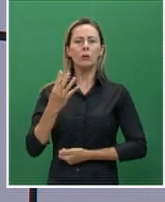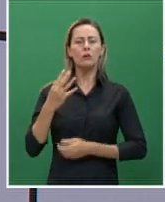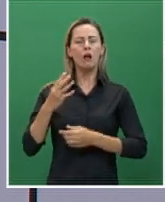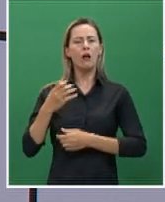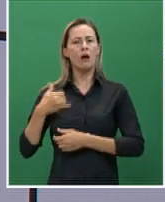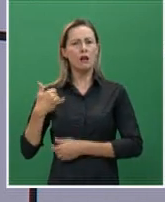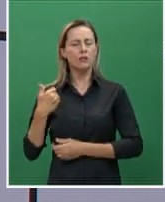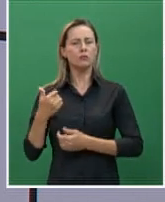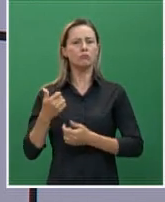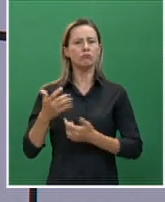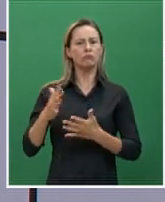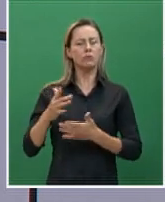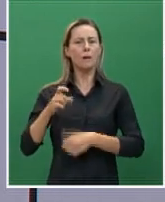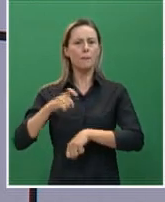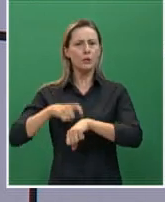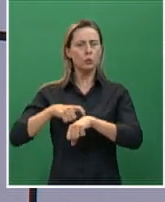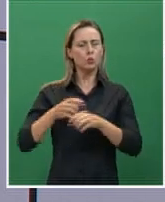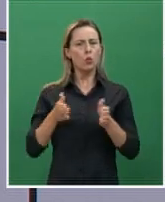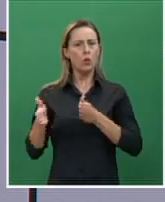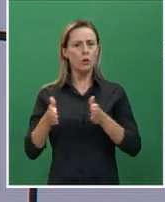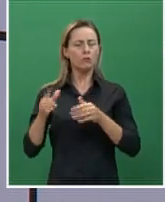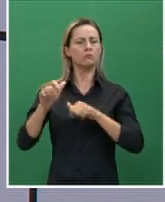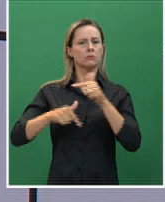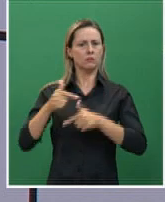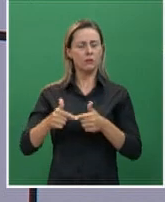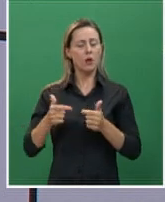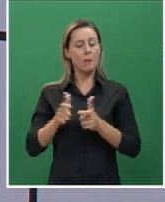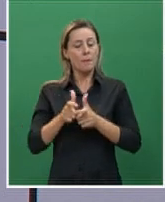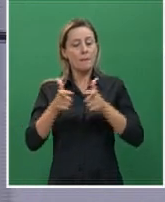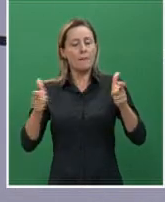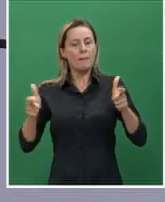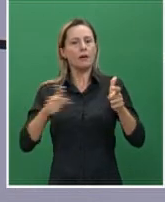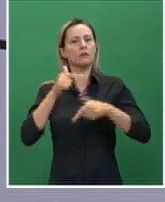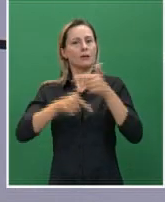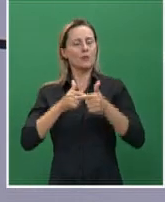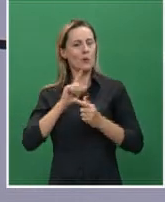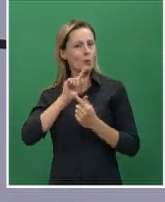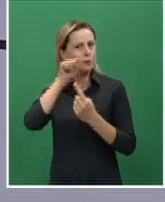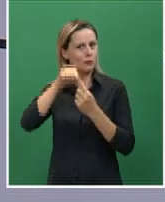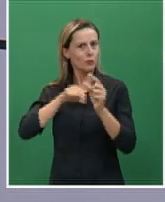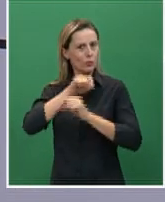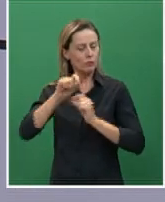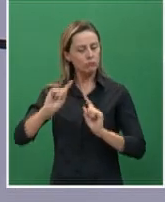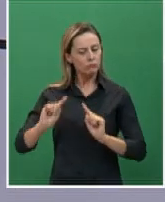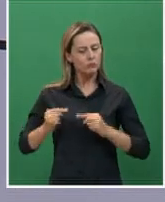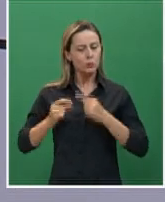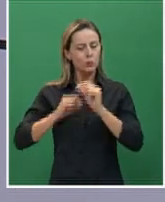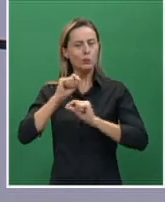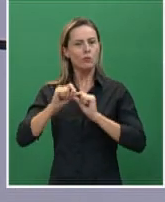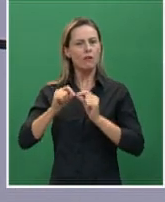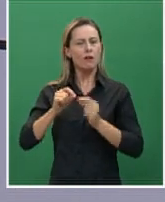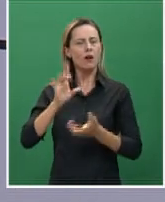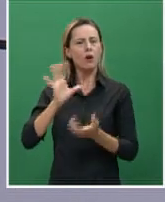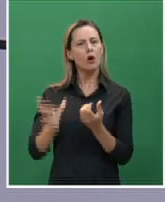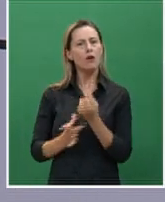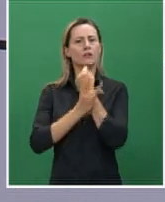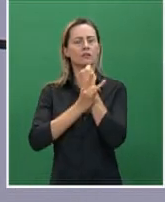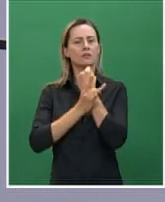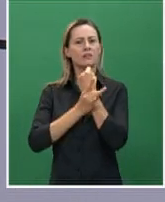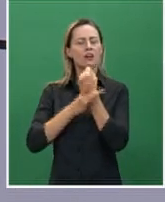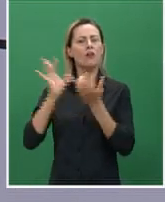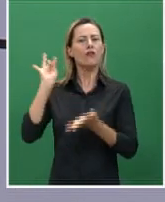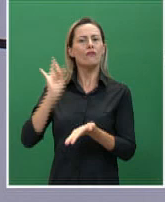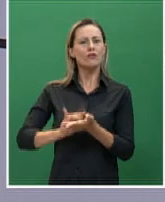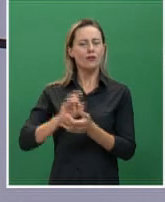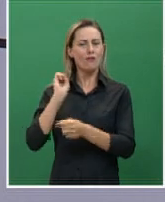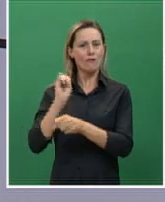e nós estamos trabalhando para que a gente possa ampliar isso e o nosso desafio aqui é que a gente Garanta efetivamente as